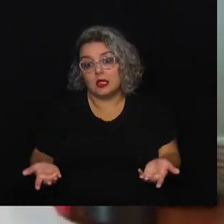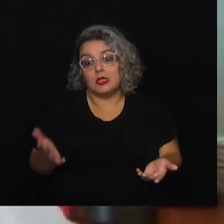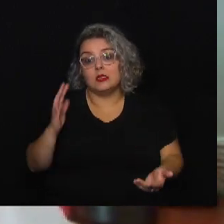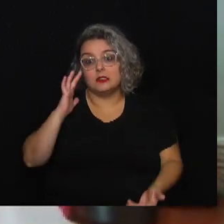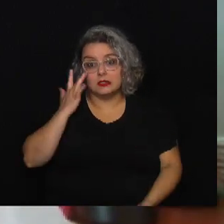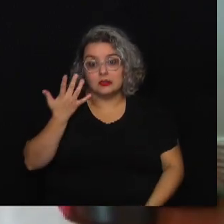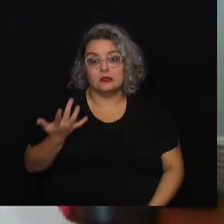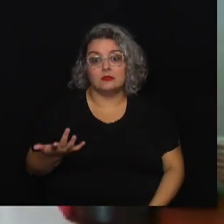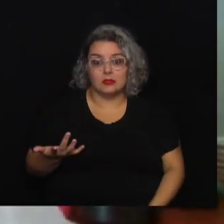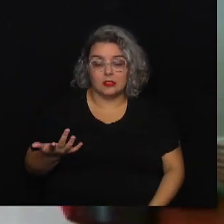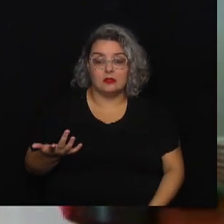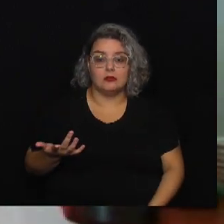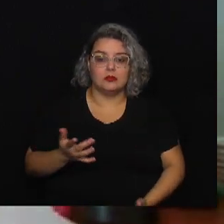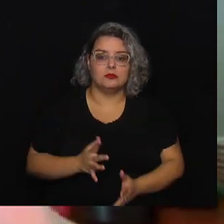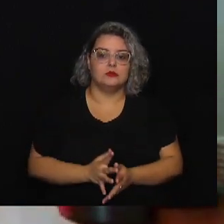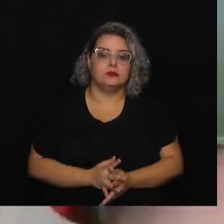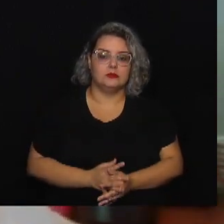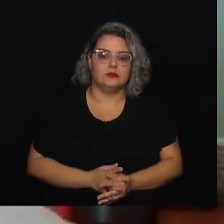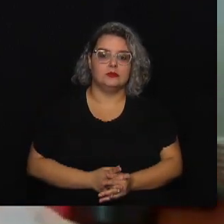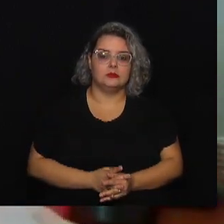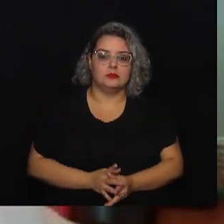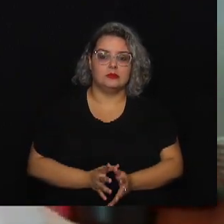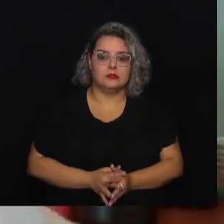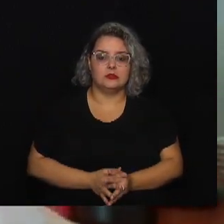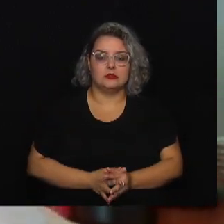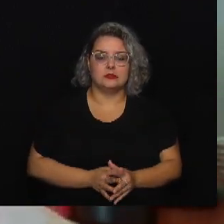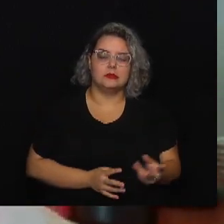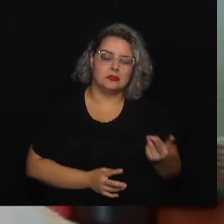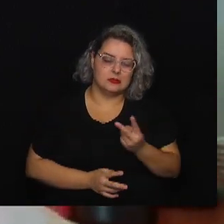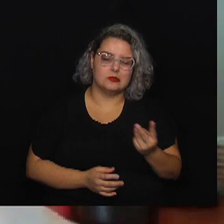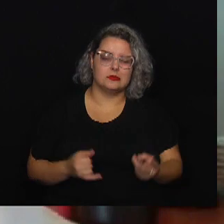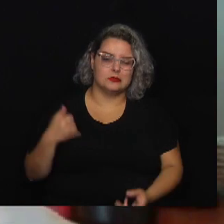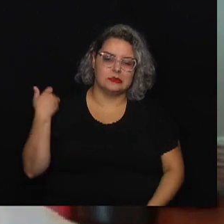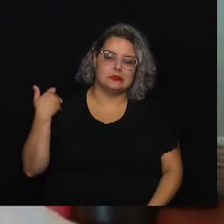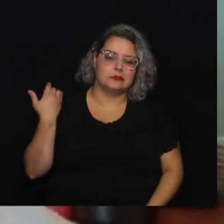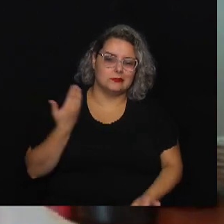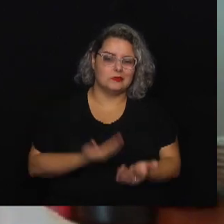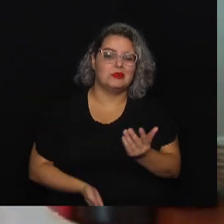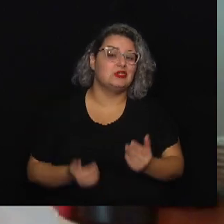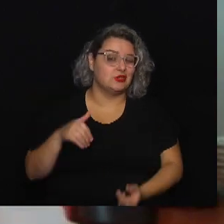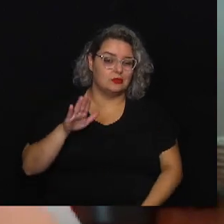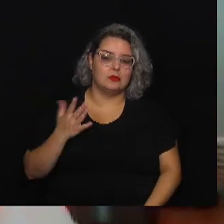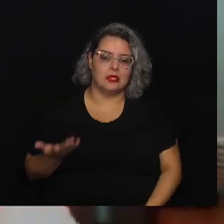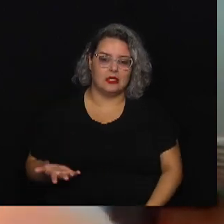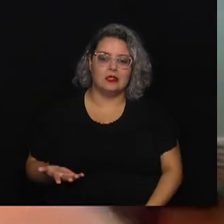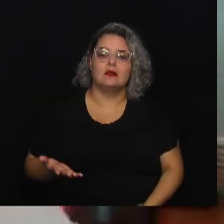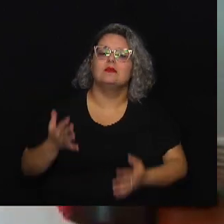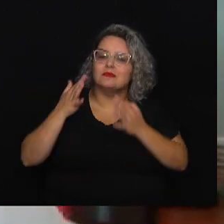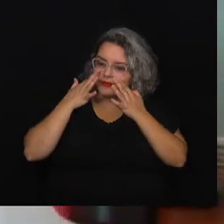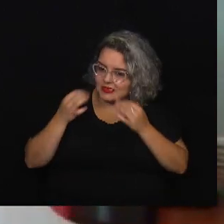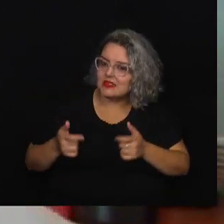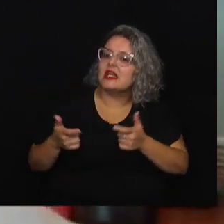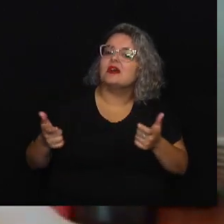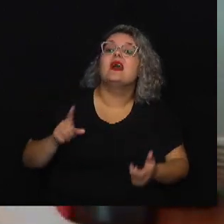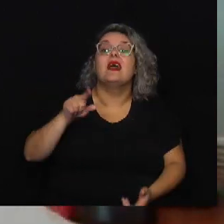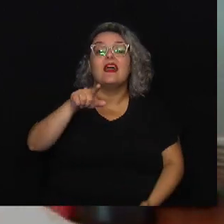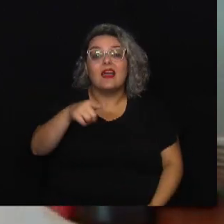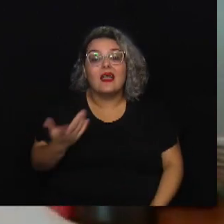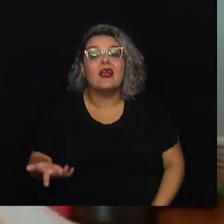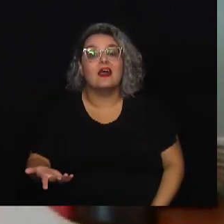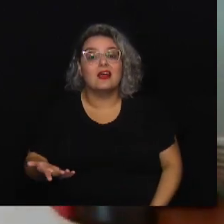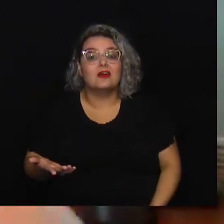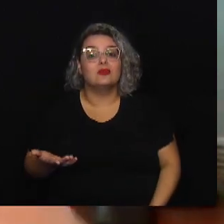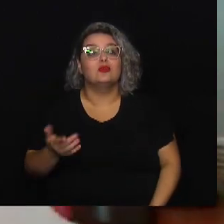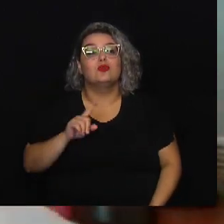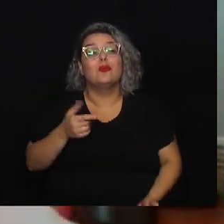essas duas idades aí talvez tenham perdido Uma atenção maior, um algo que é pouquinho. mais, não perdeu mais,